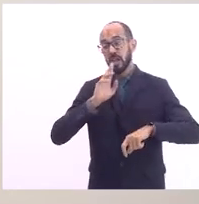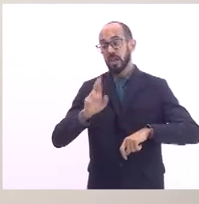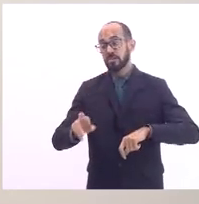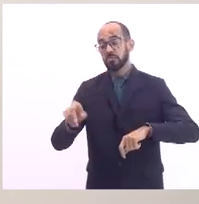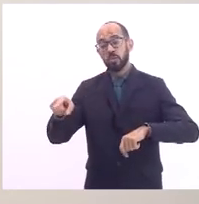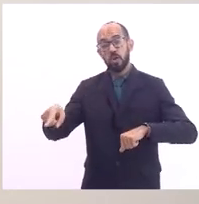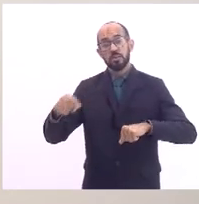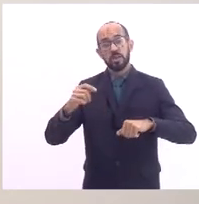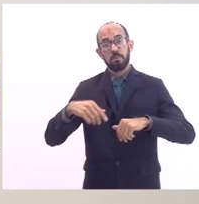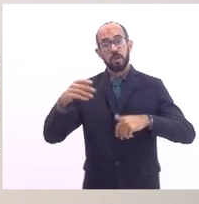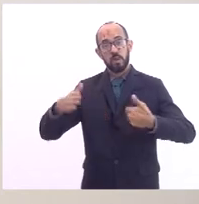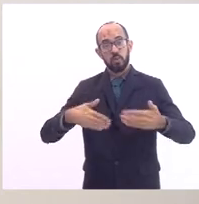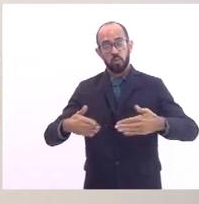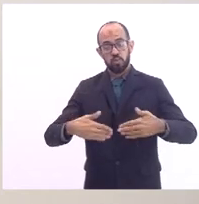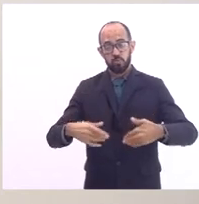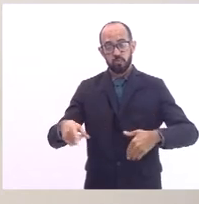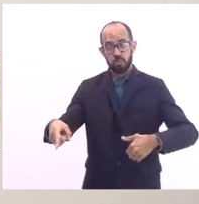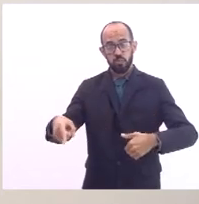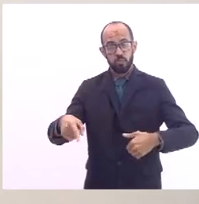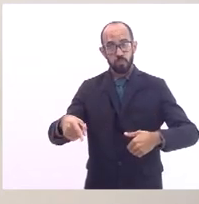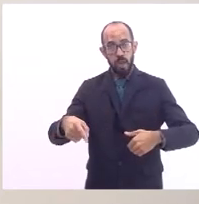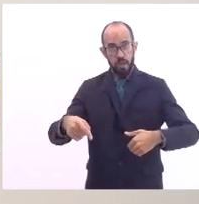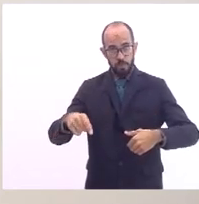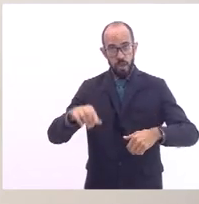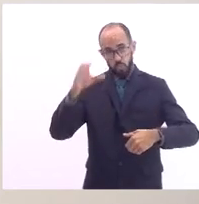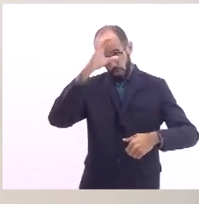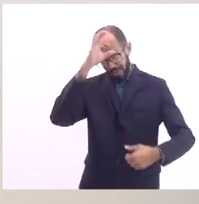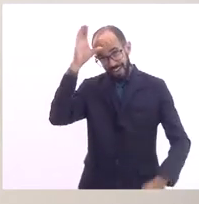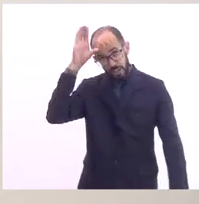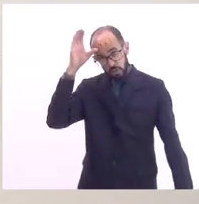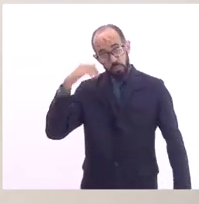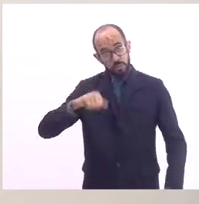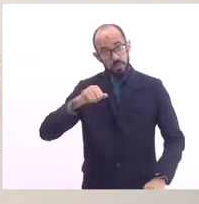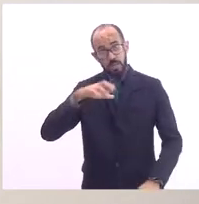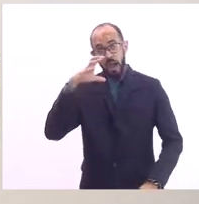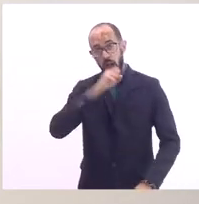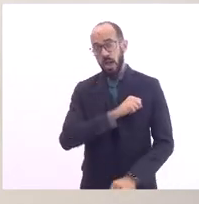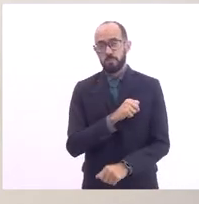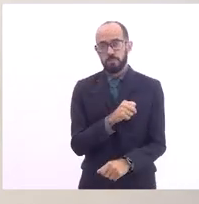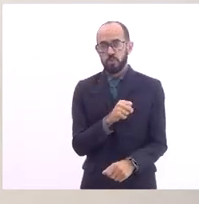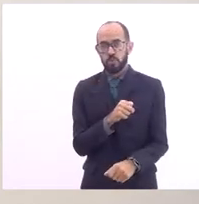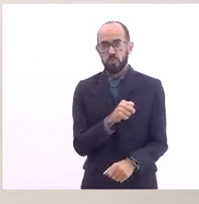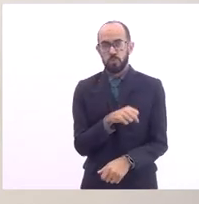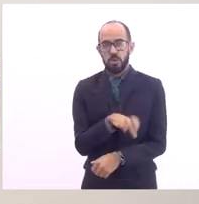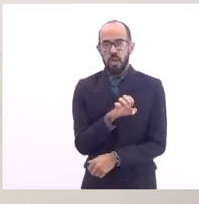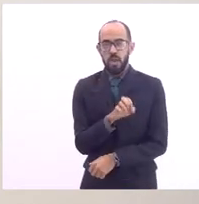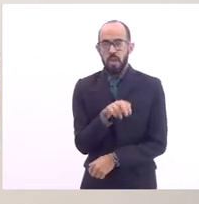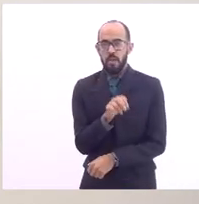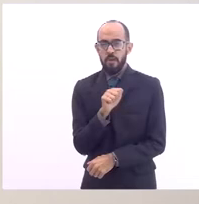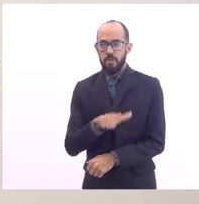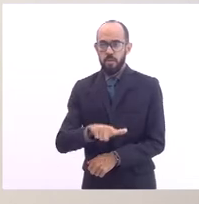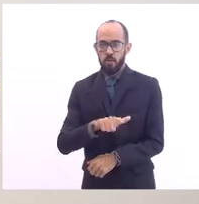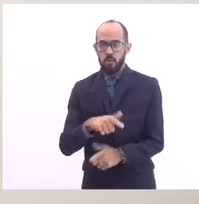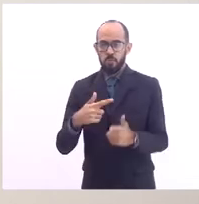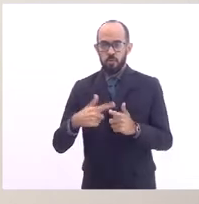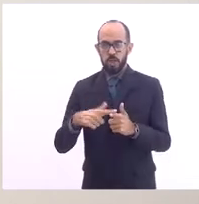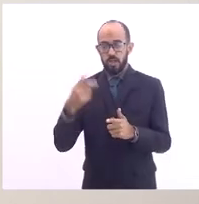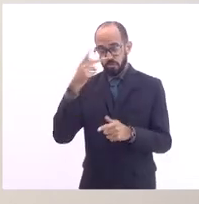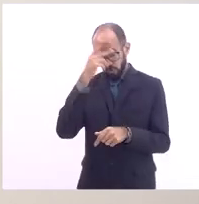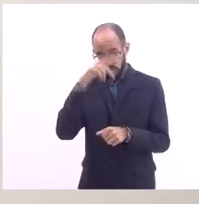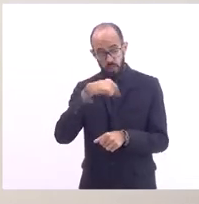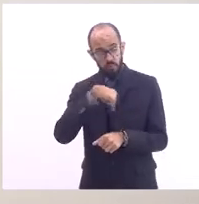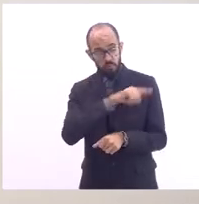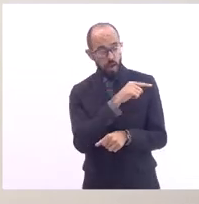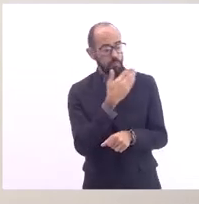tem que ser mais positivo e, se possível, mais proativo por parte da Enel, porque as pessoas que buscam